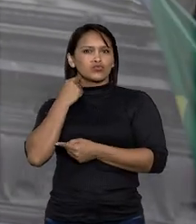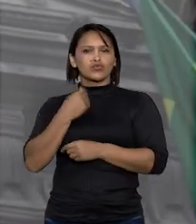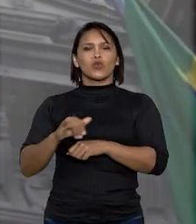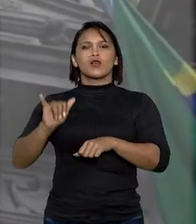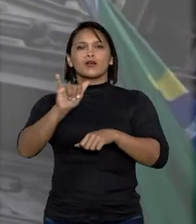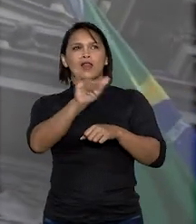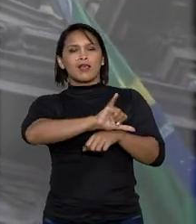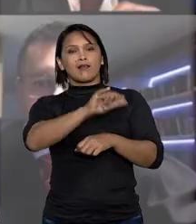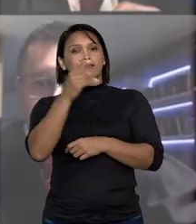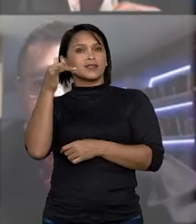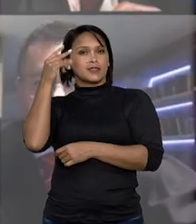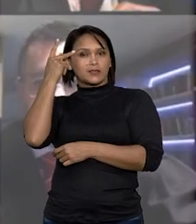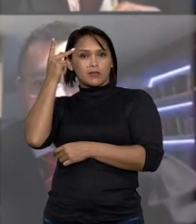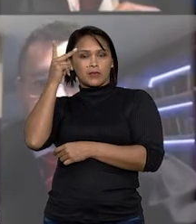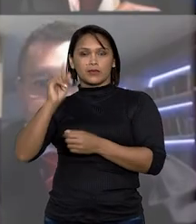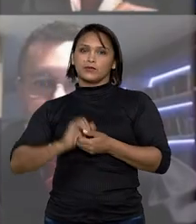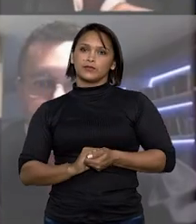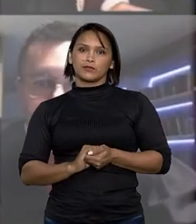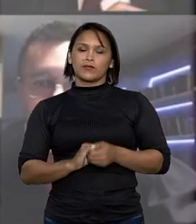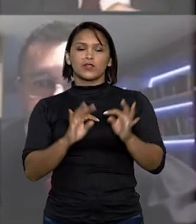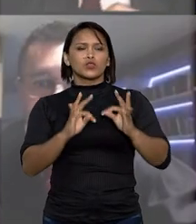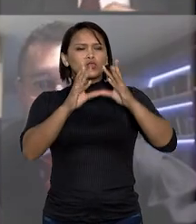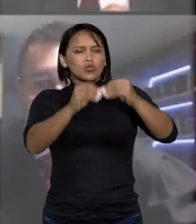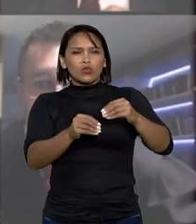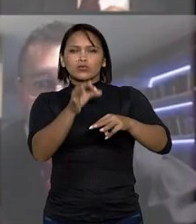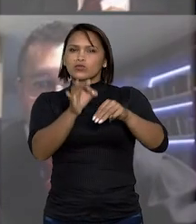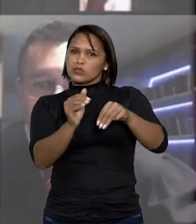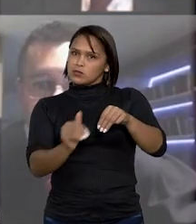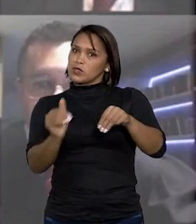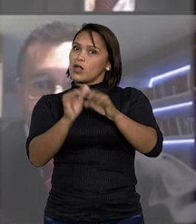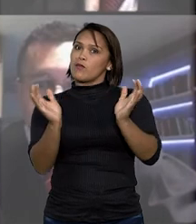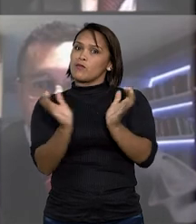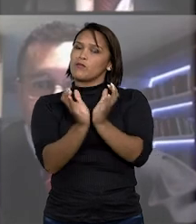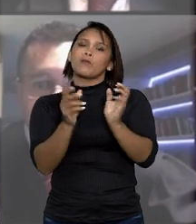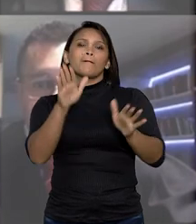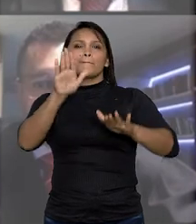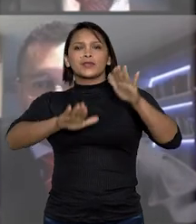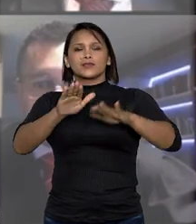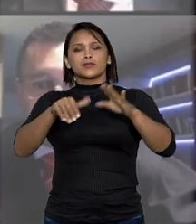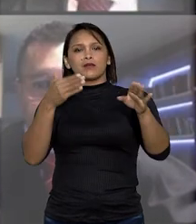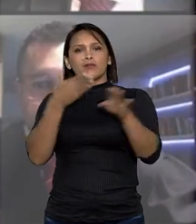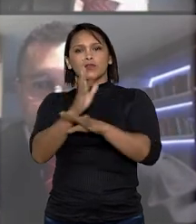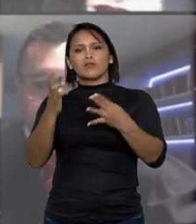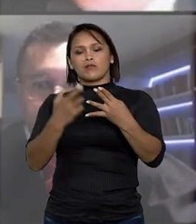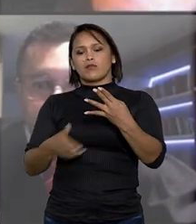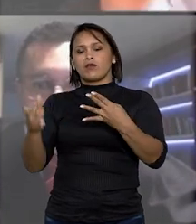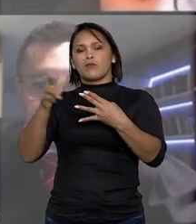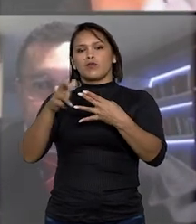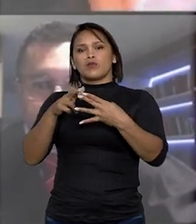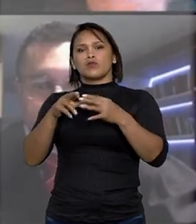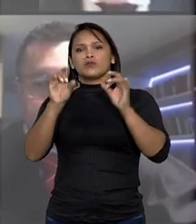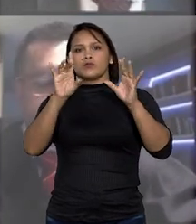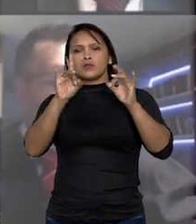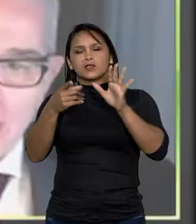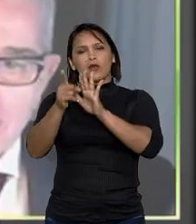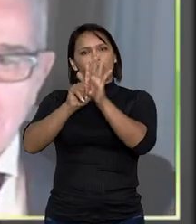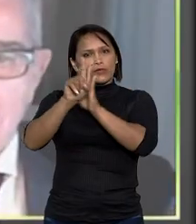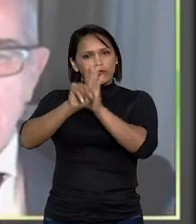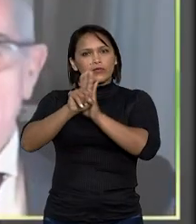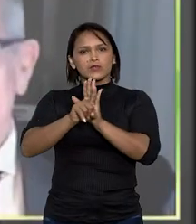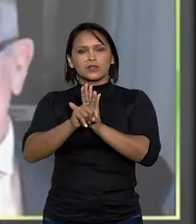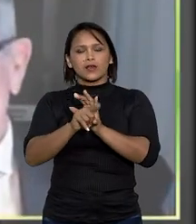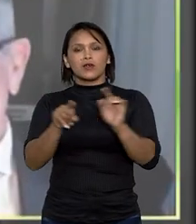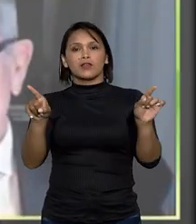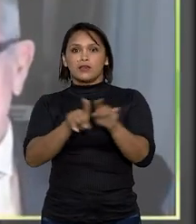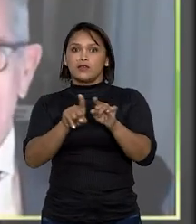Ribeirão Preto em São Paulo por unanimidade o colegiado deu parcial provimento ao recurso ordinário dos investigados